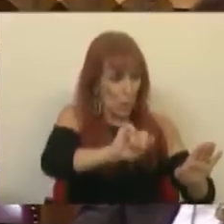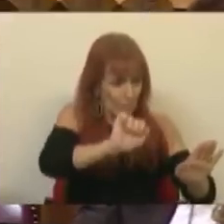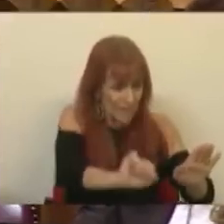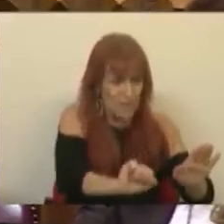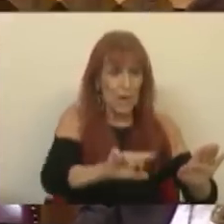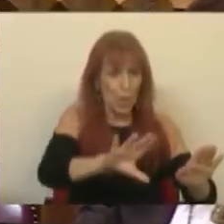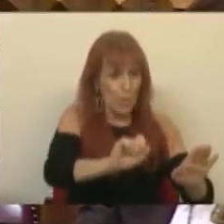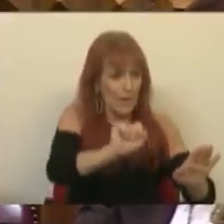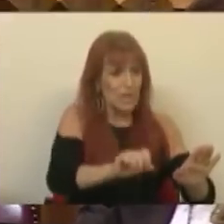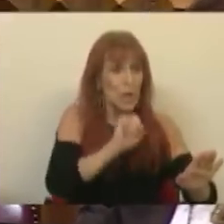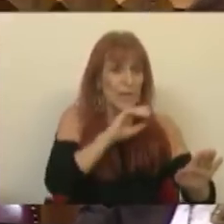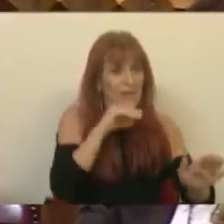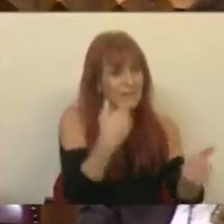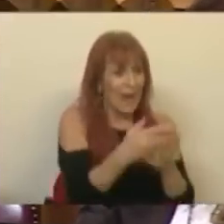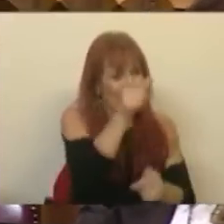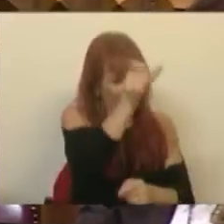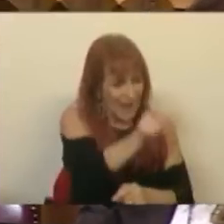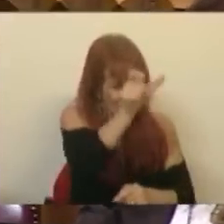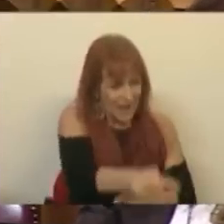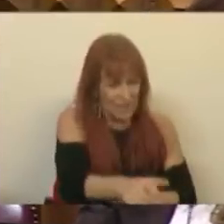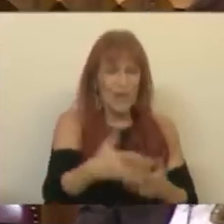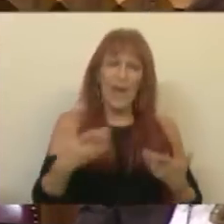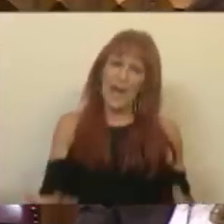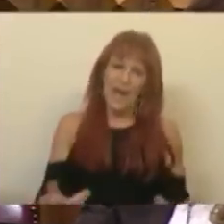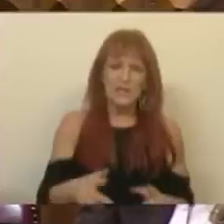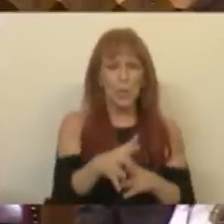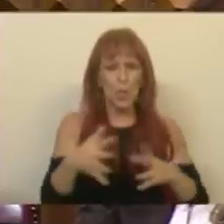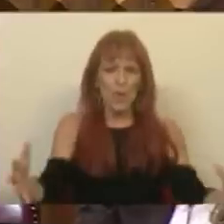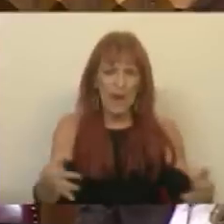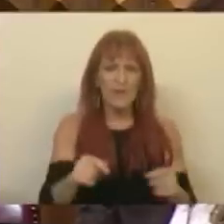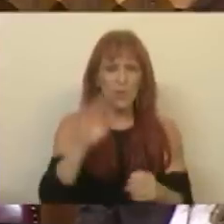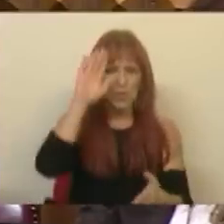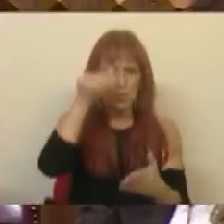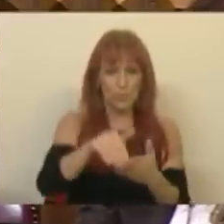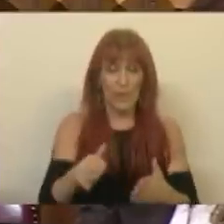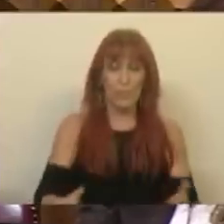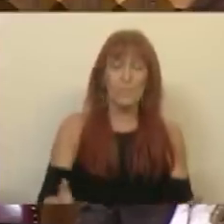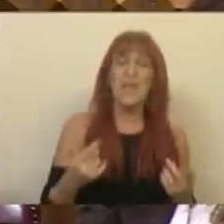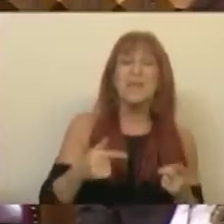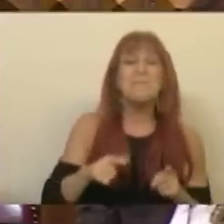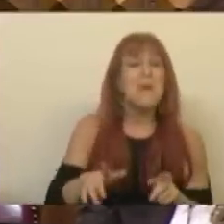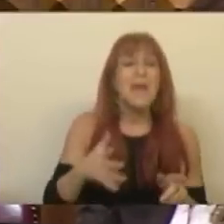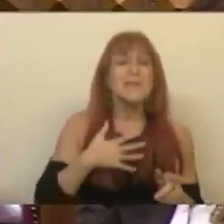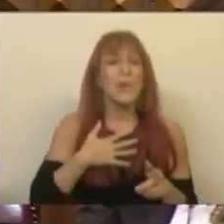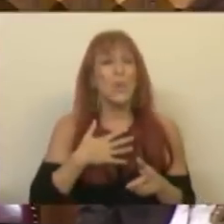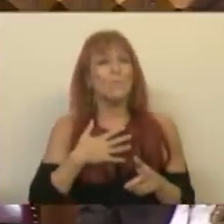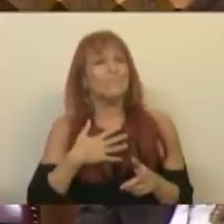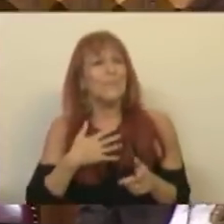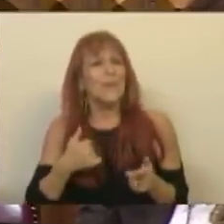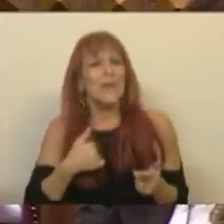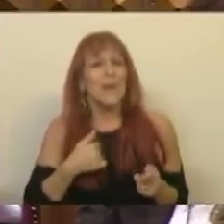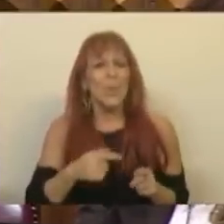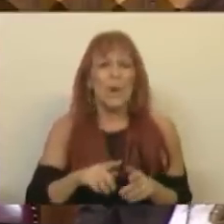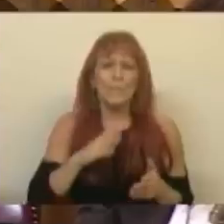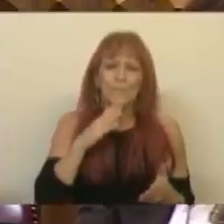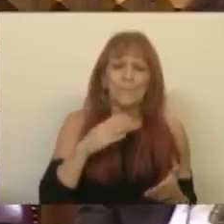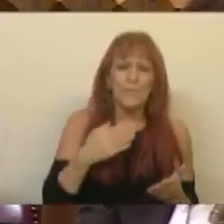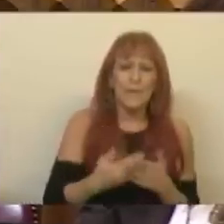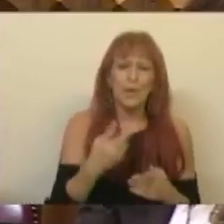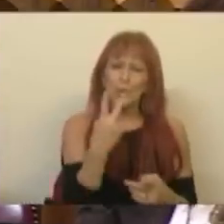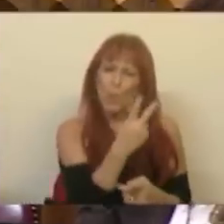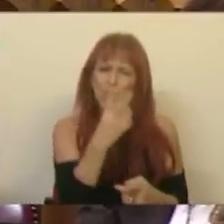país seja um país de oportunidade para eles e este é um grande resultado mas eu não quero deixar de passar